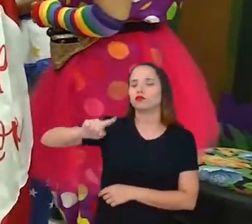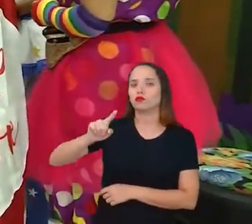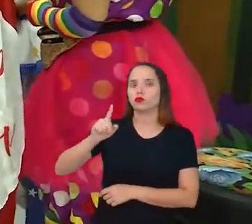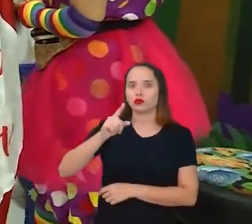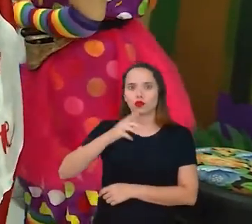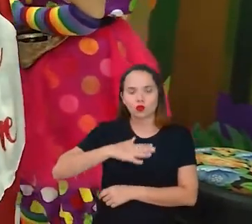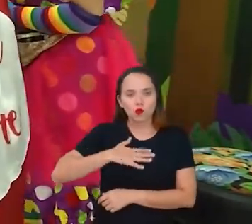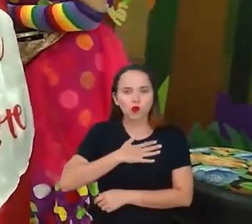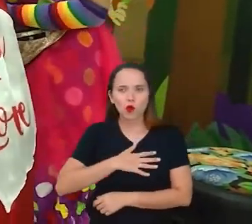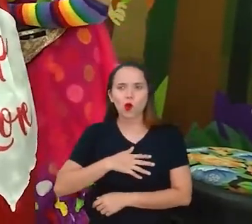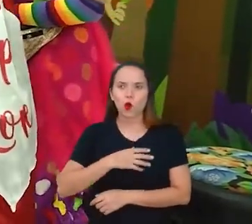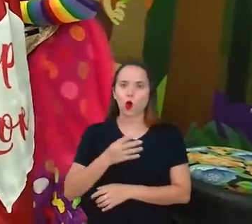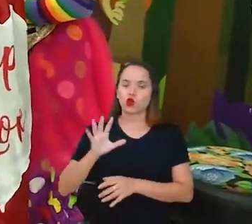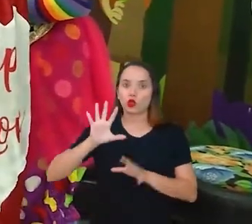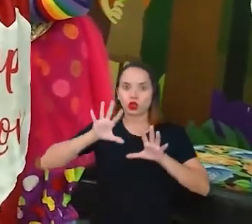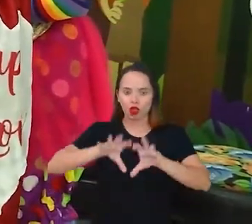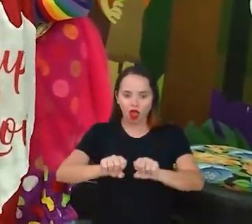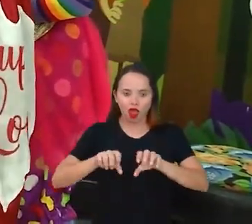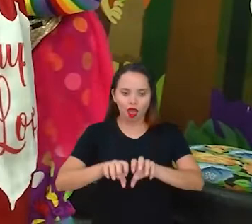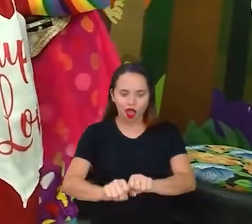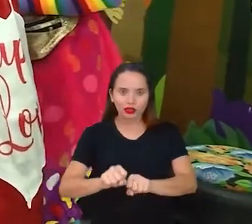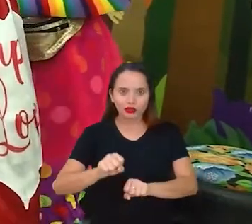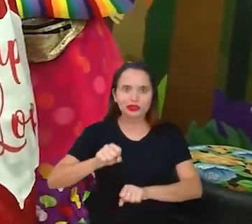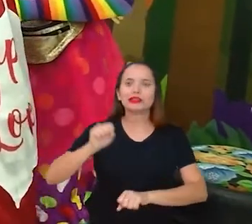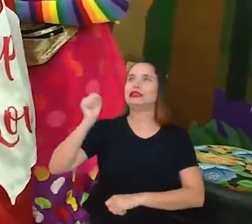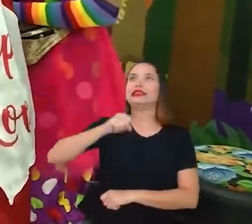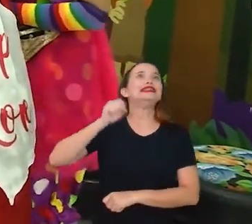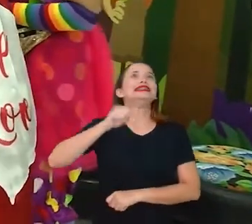Gostam de colocar a mão na massa? Sim! Ou